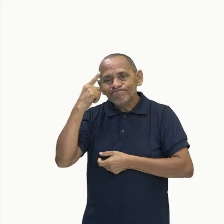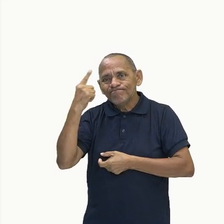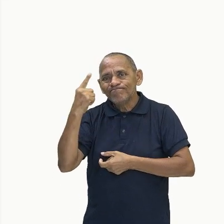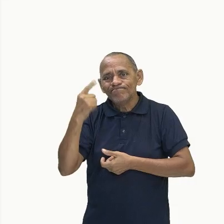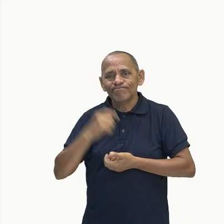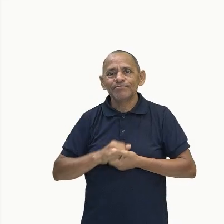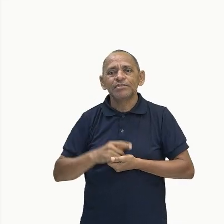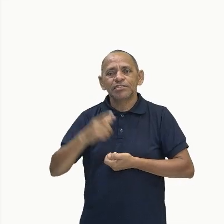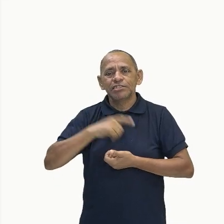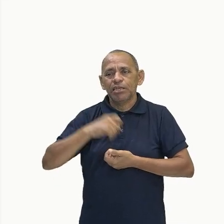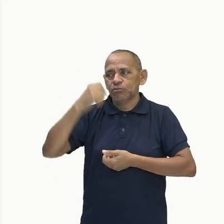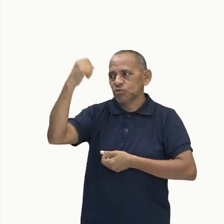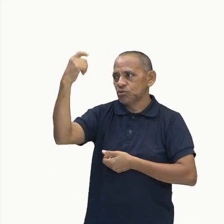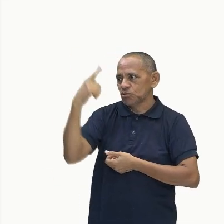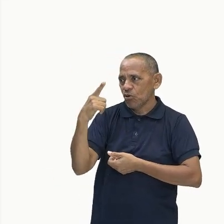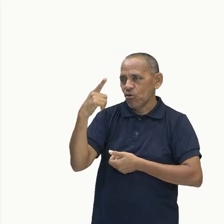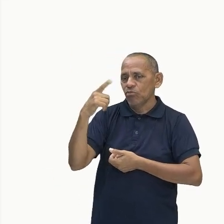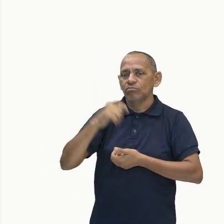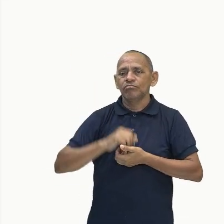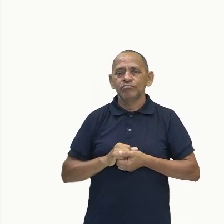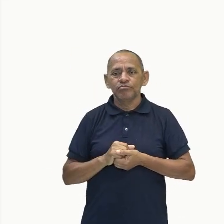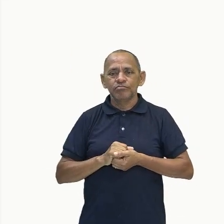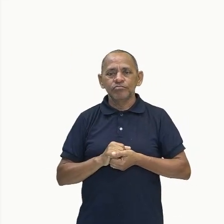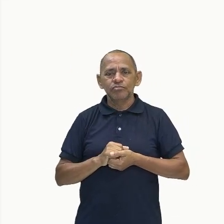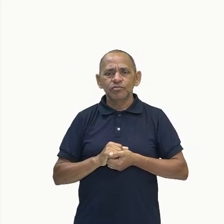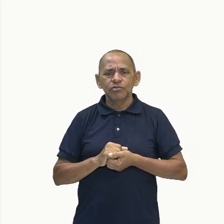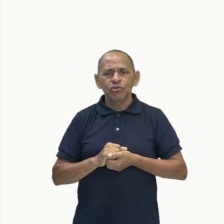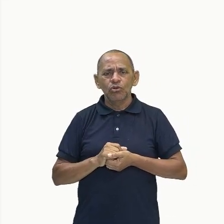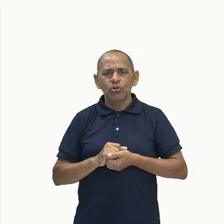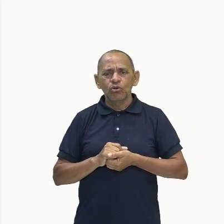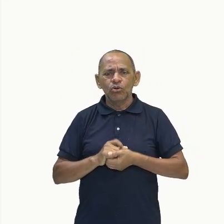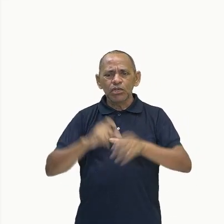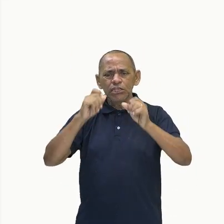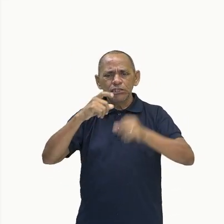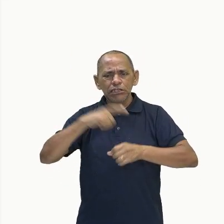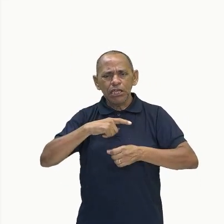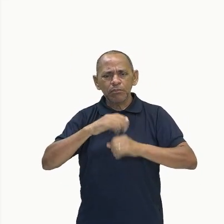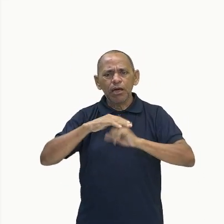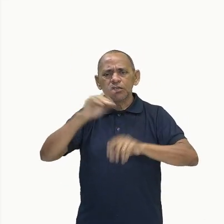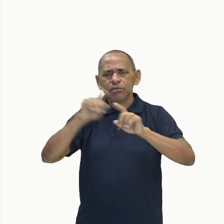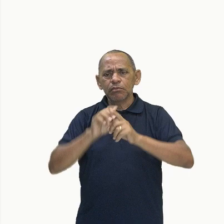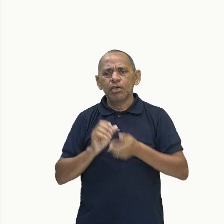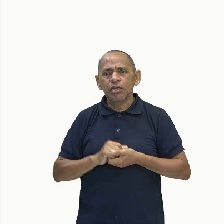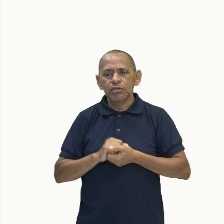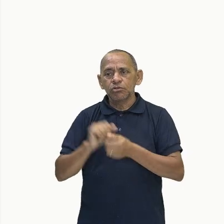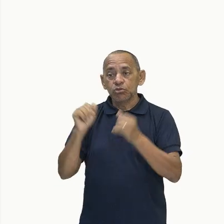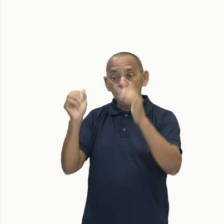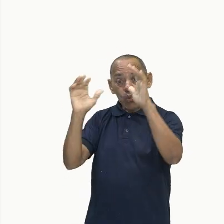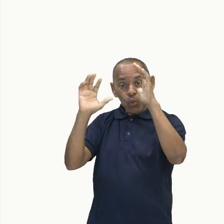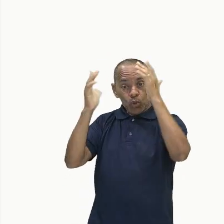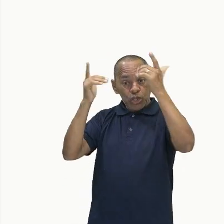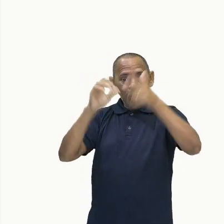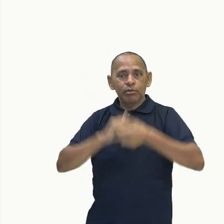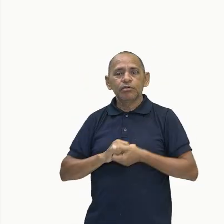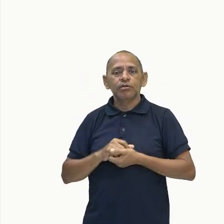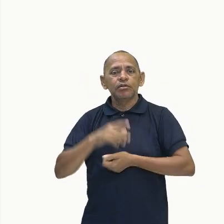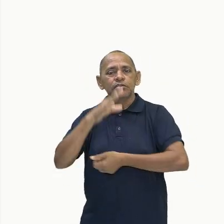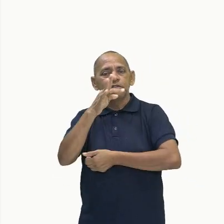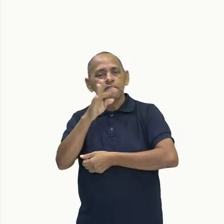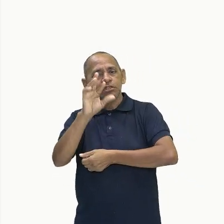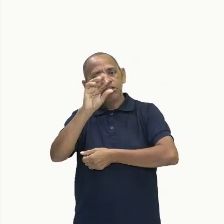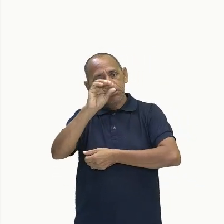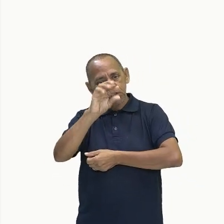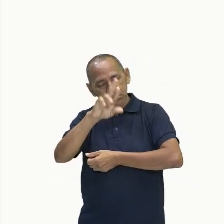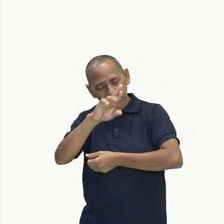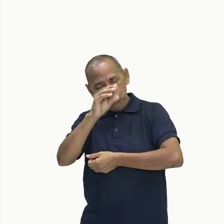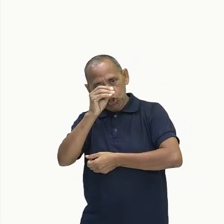temos o sol. E o que há em termos do nosso clima, nosso clima tropical?